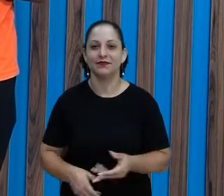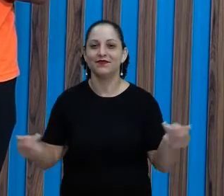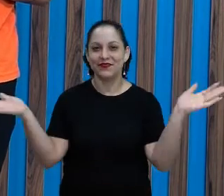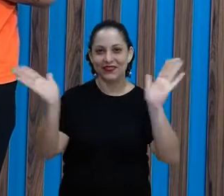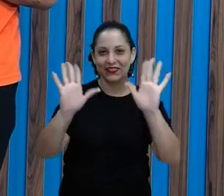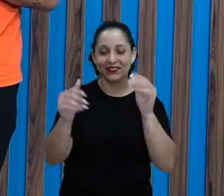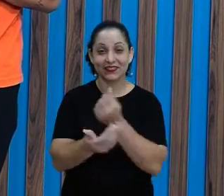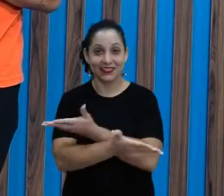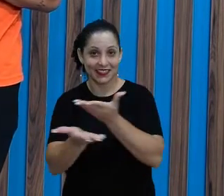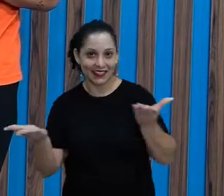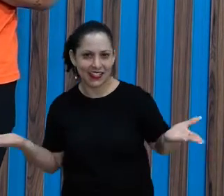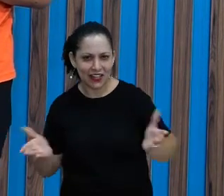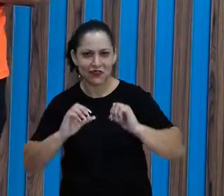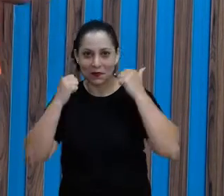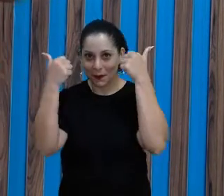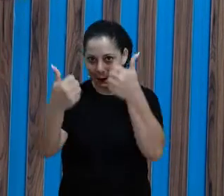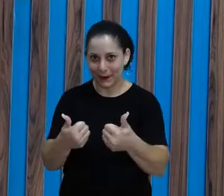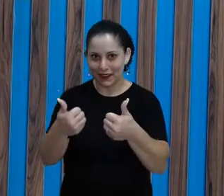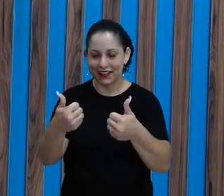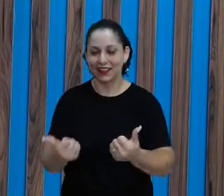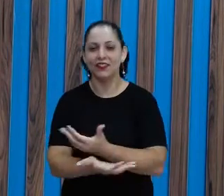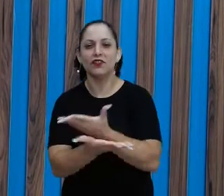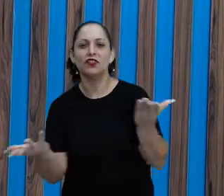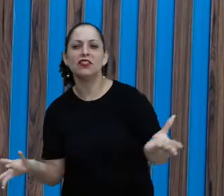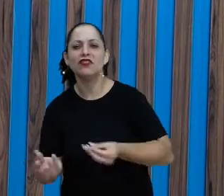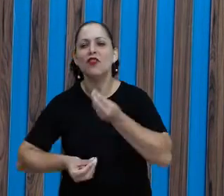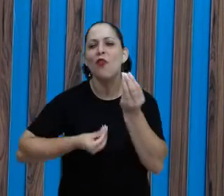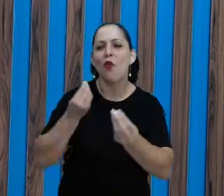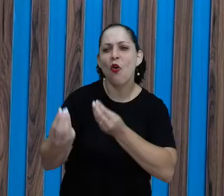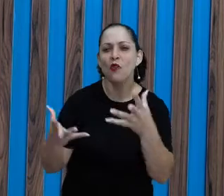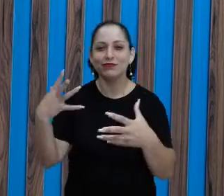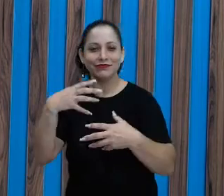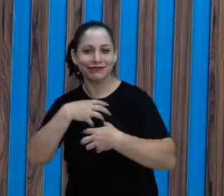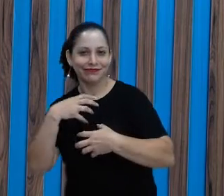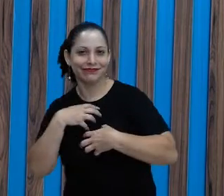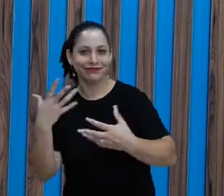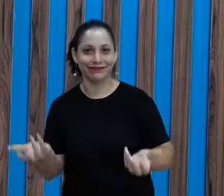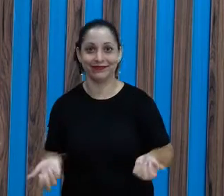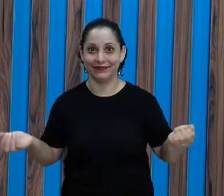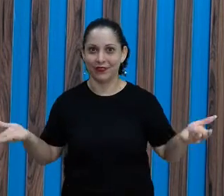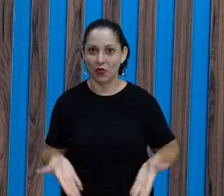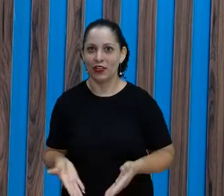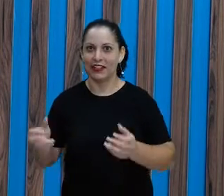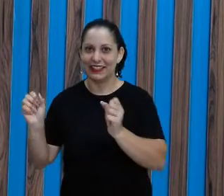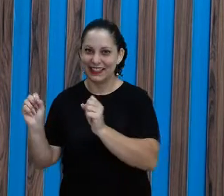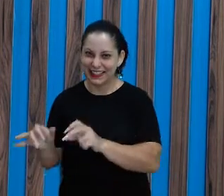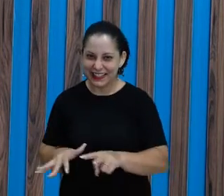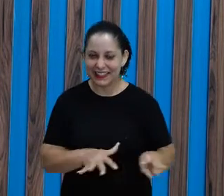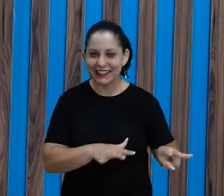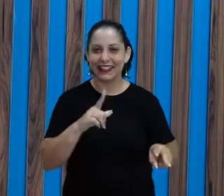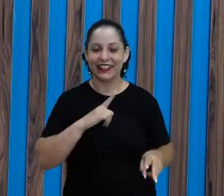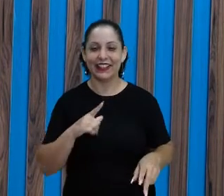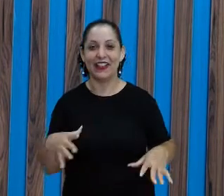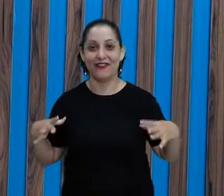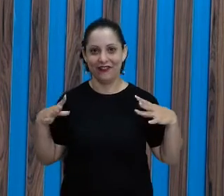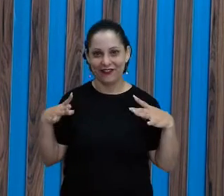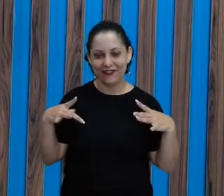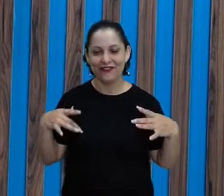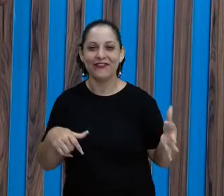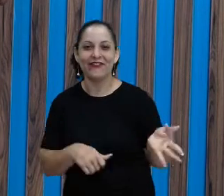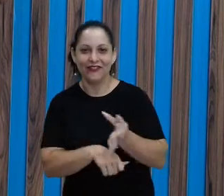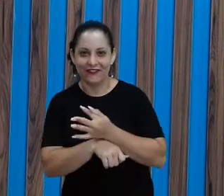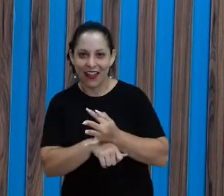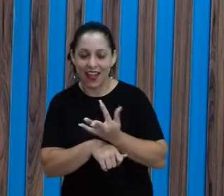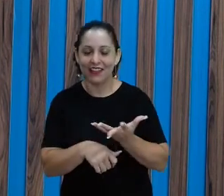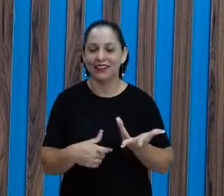E aí, meu povo, tudo bem com vocês? Como é que vocês estão? Passamos aí um feriadão, mais uma